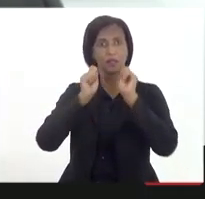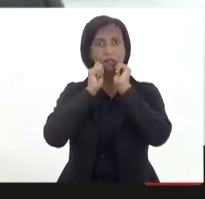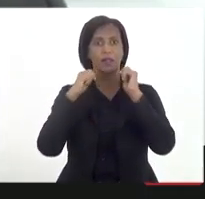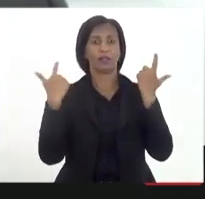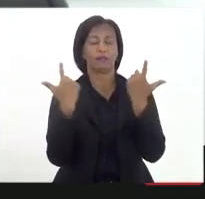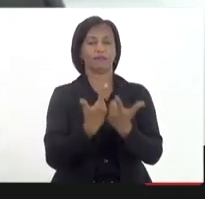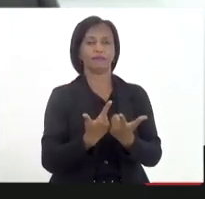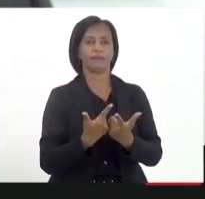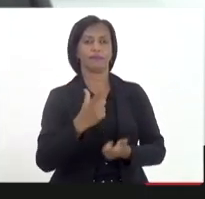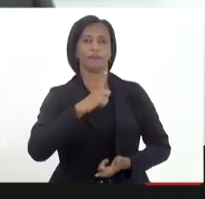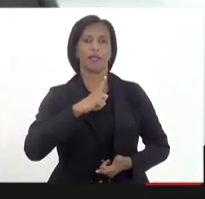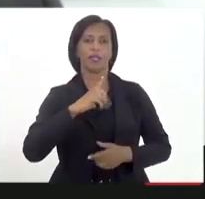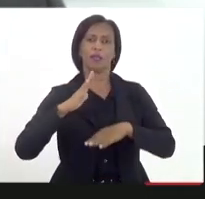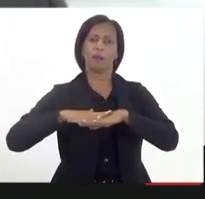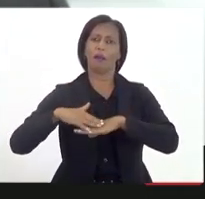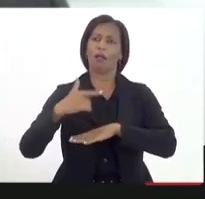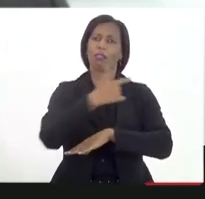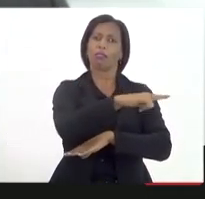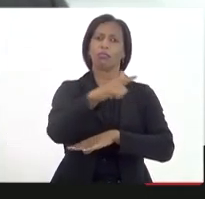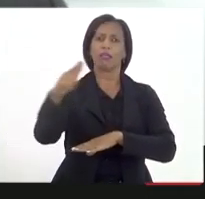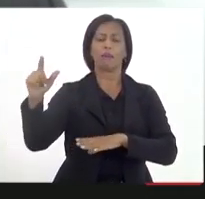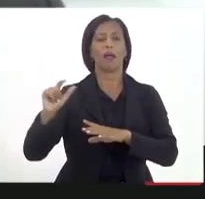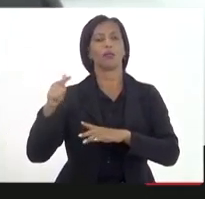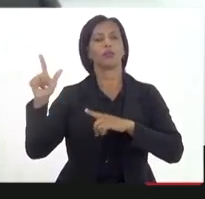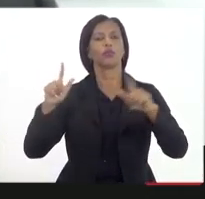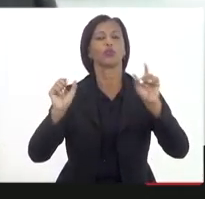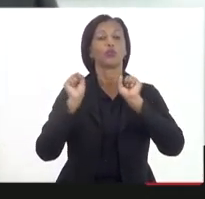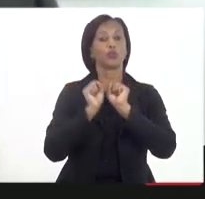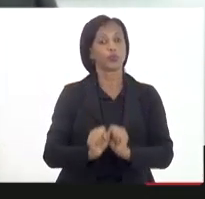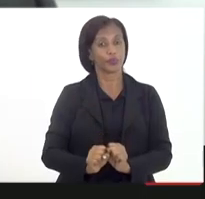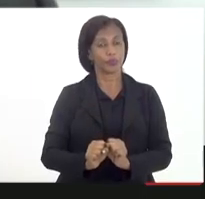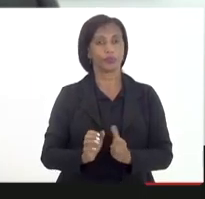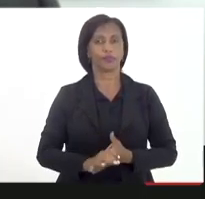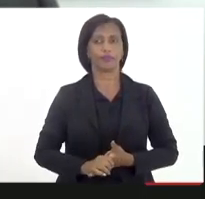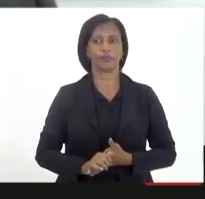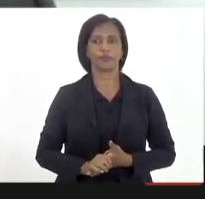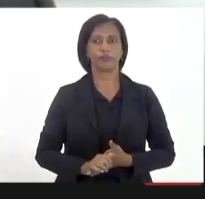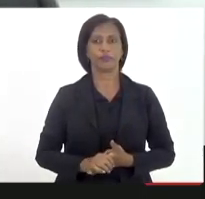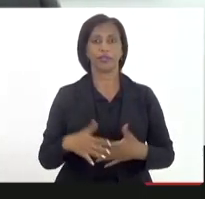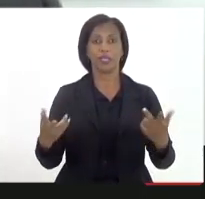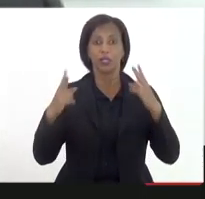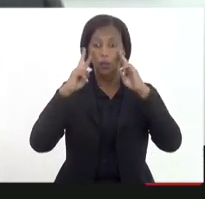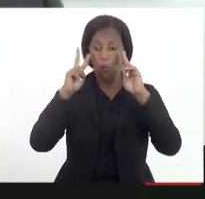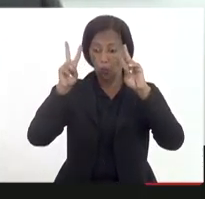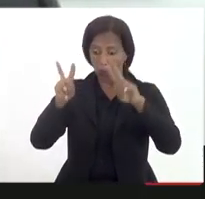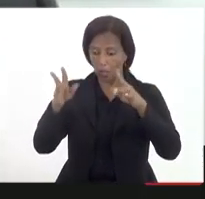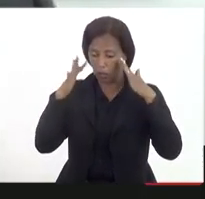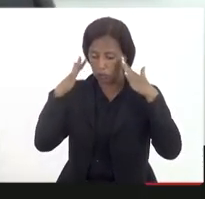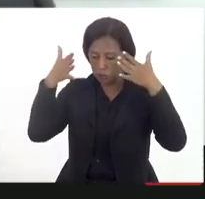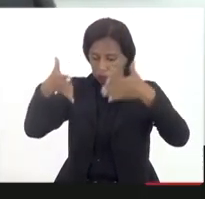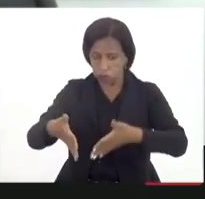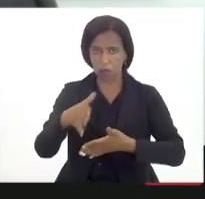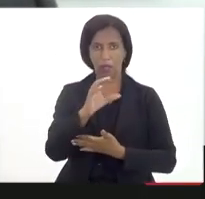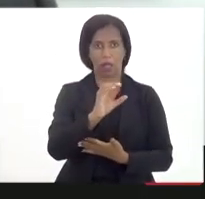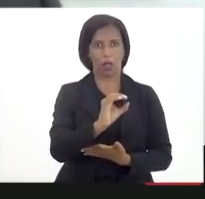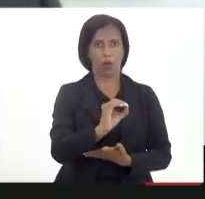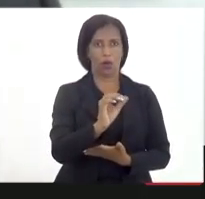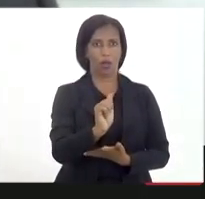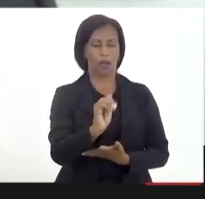Legislativa e aos demais membros dos outros poderes e é com o olhar atento da OAB